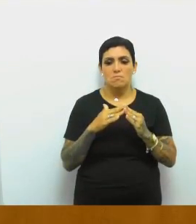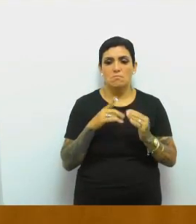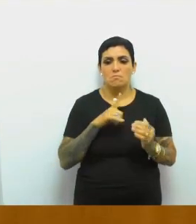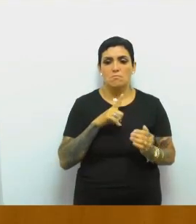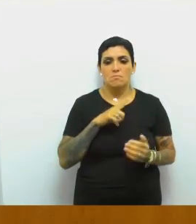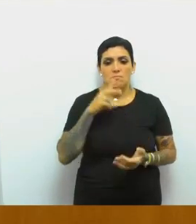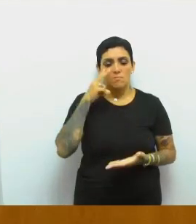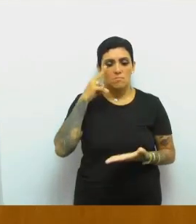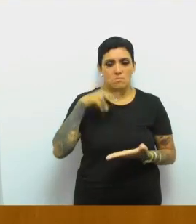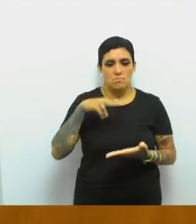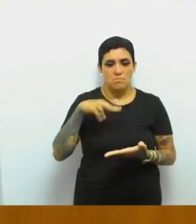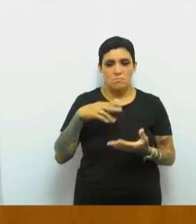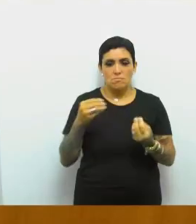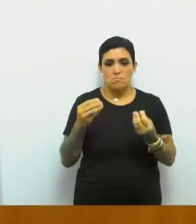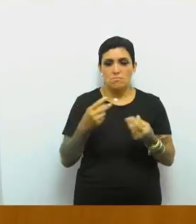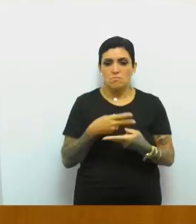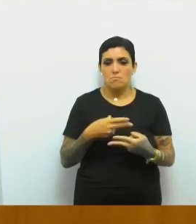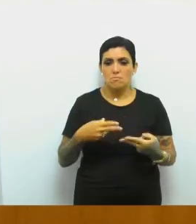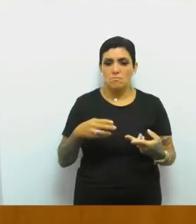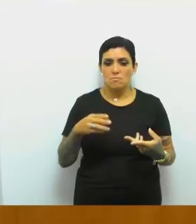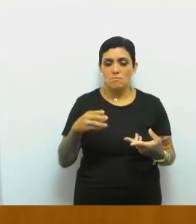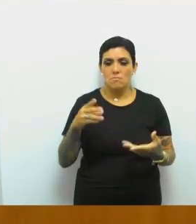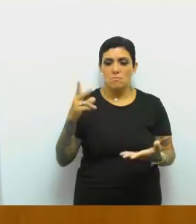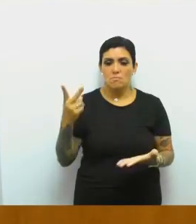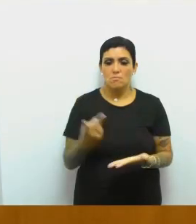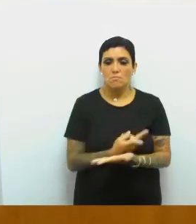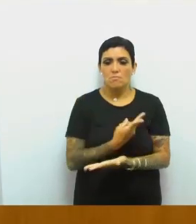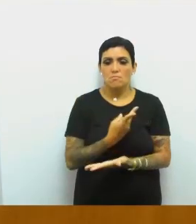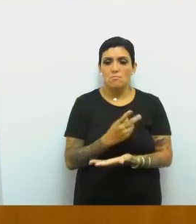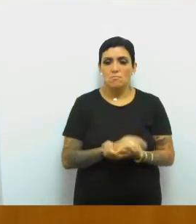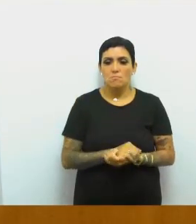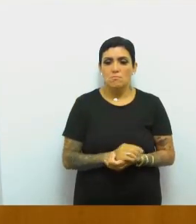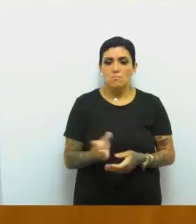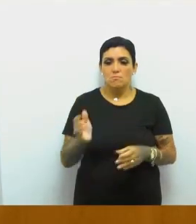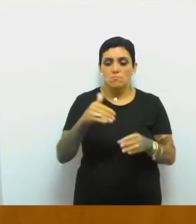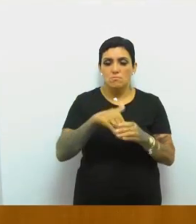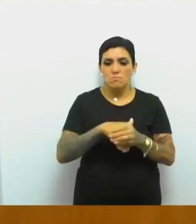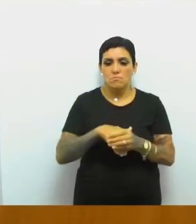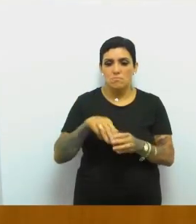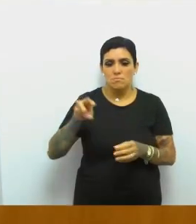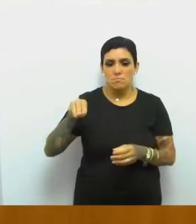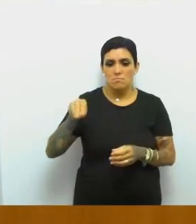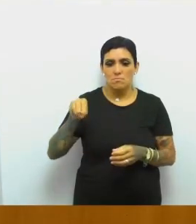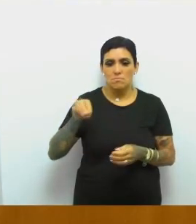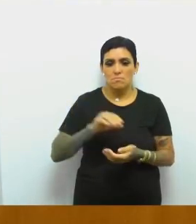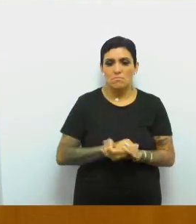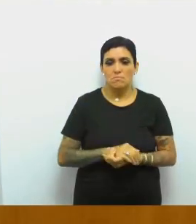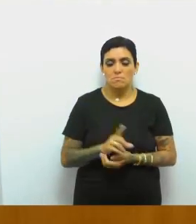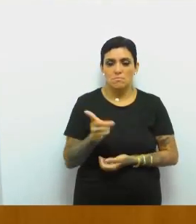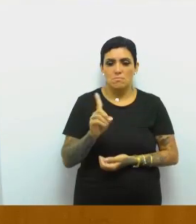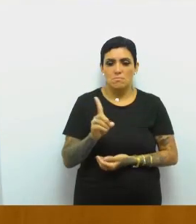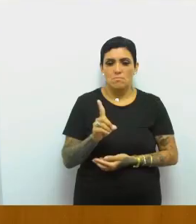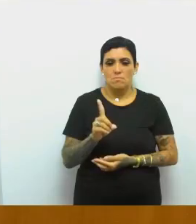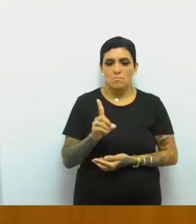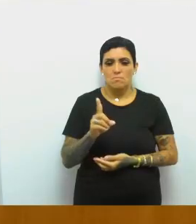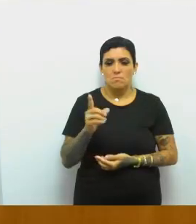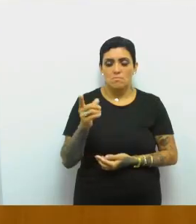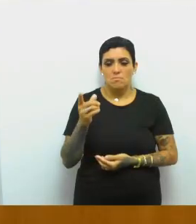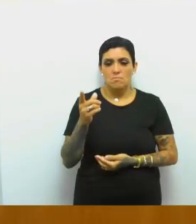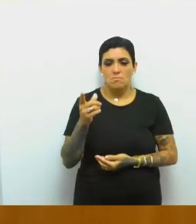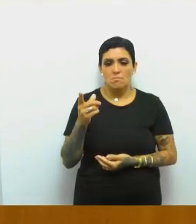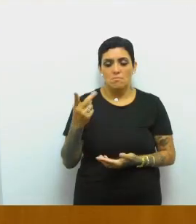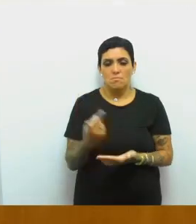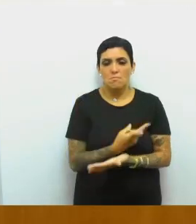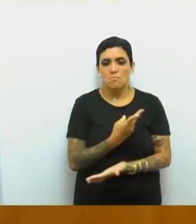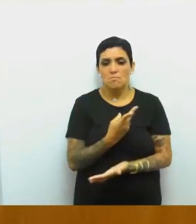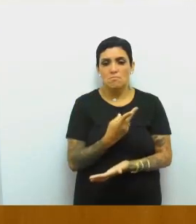muitas coisas acontecerem e a votação da matéria nem ocorreu. Por dessa forma, presidente, eu gostaria de ter visto, mas